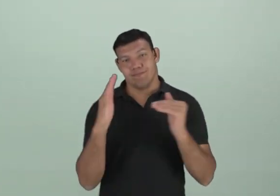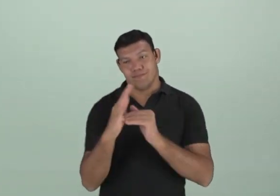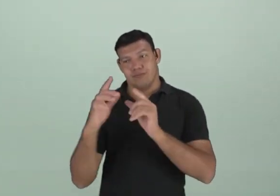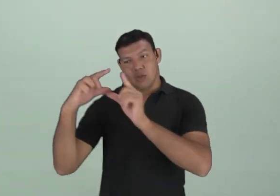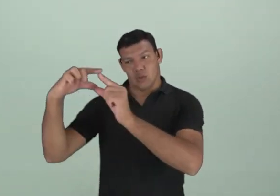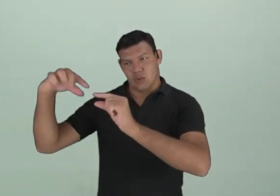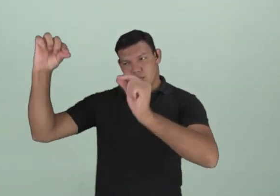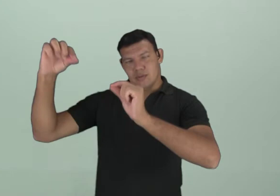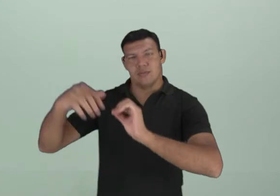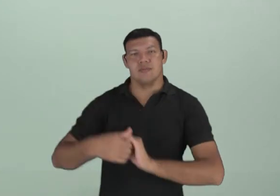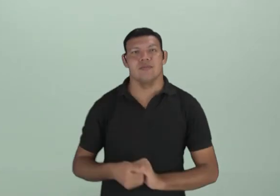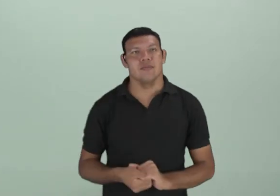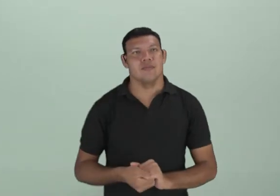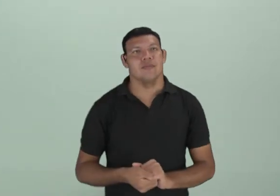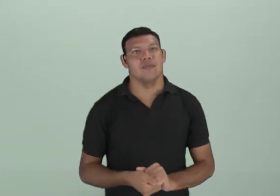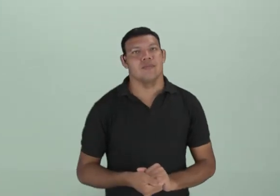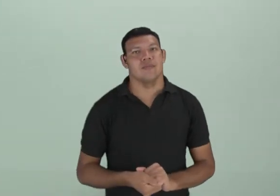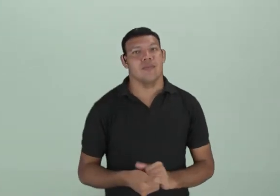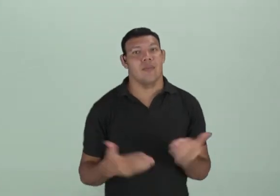facilidade, né, até a Lua.